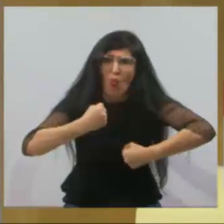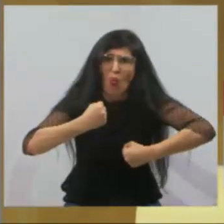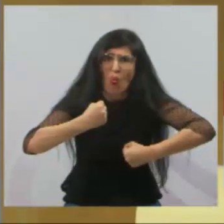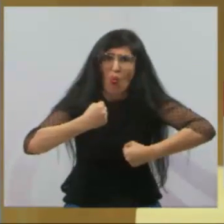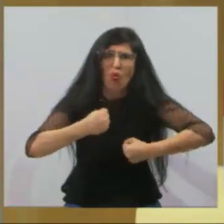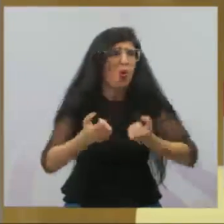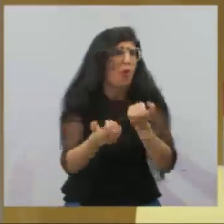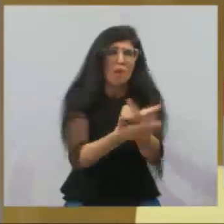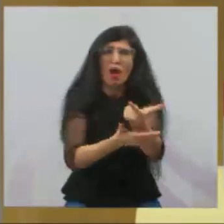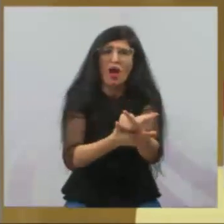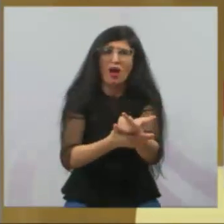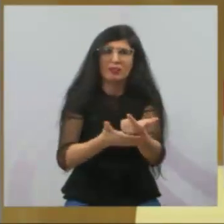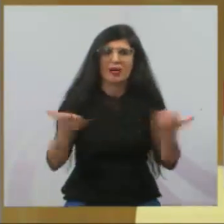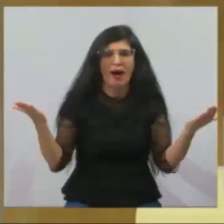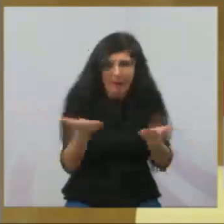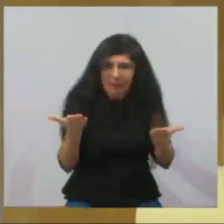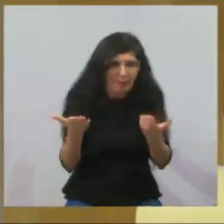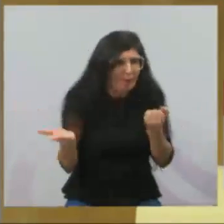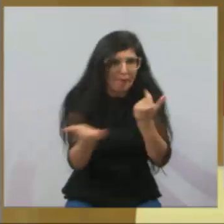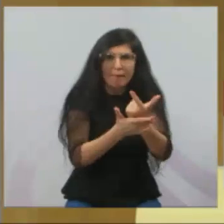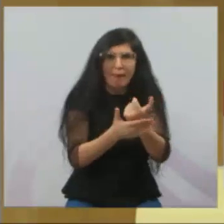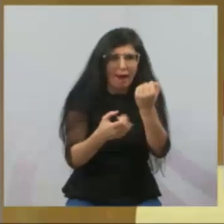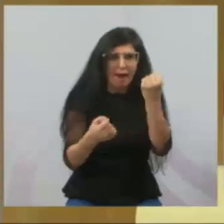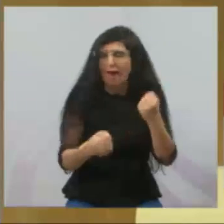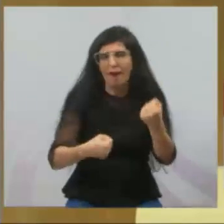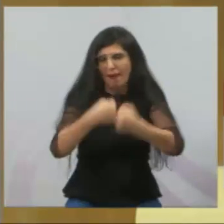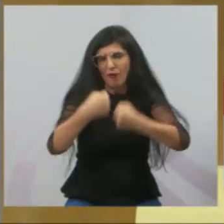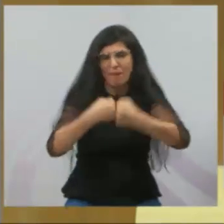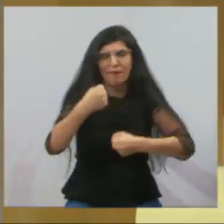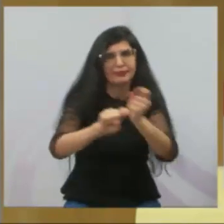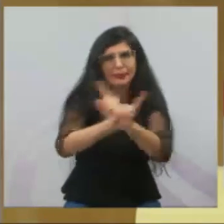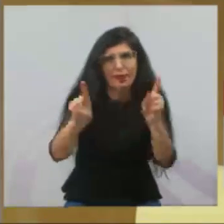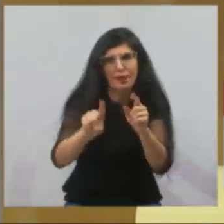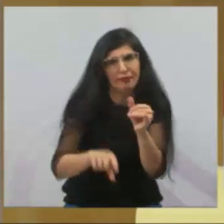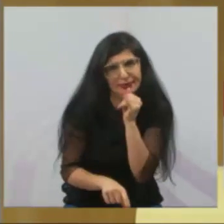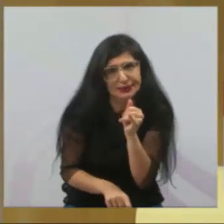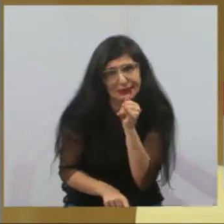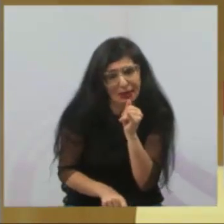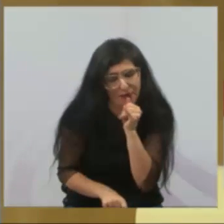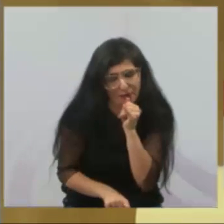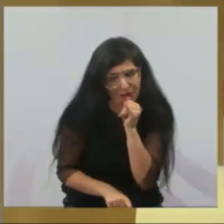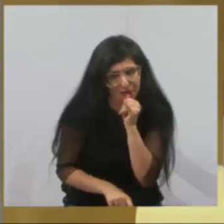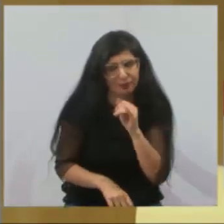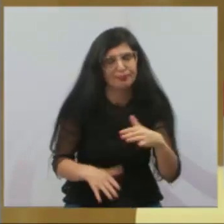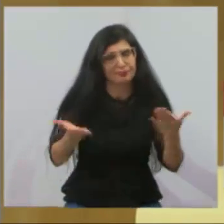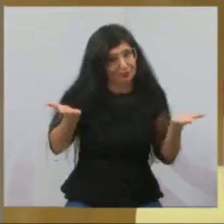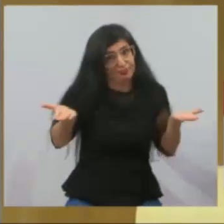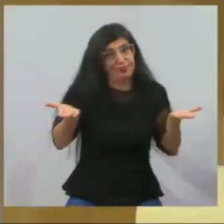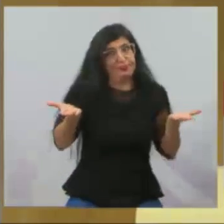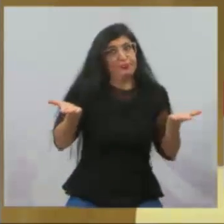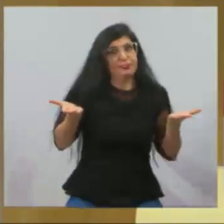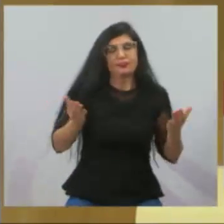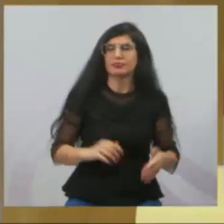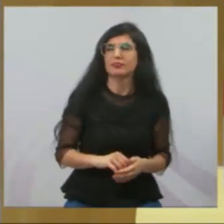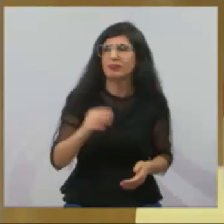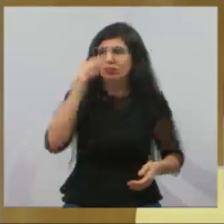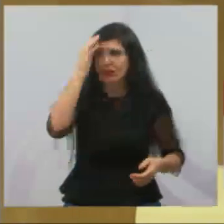né? Eu não sou favorável a descontar mais do funcionalismo público. Porque já ganha